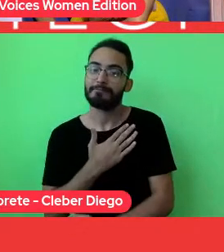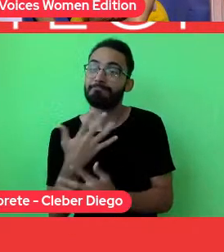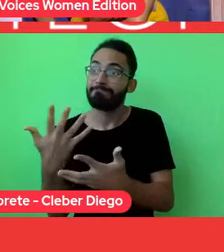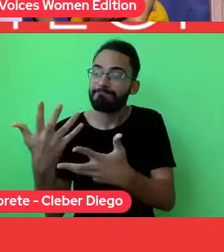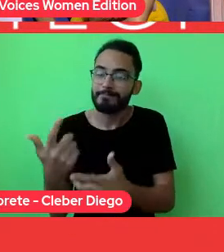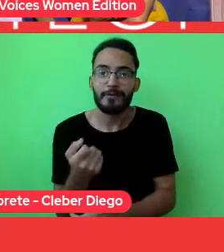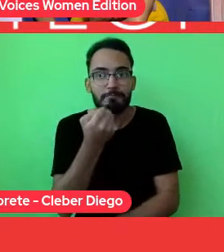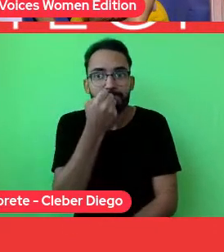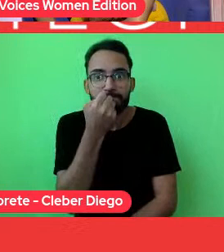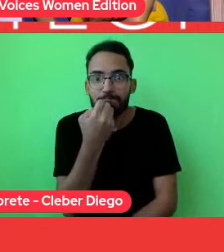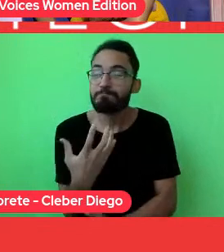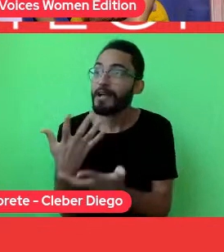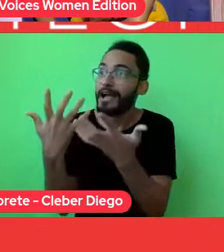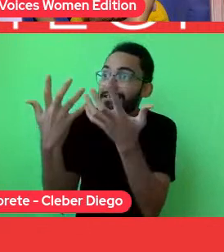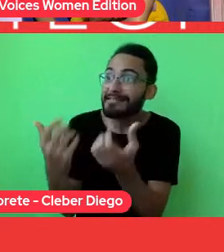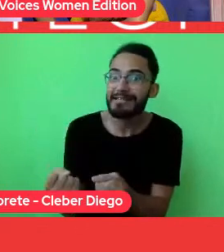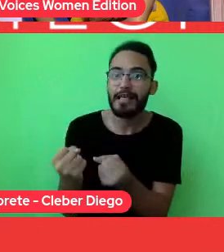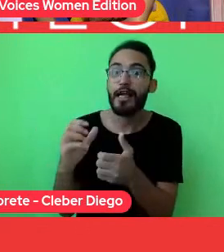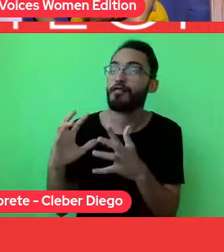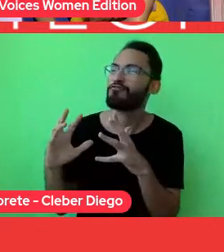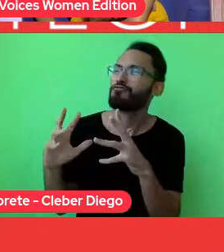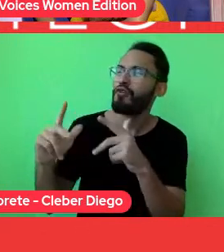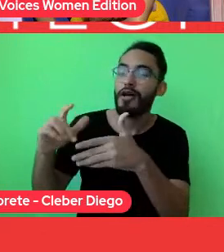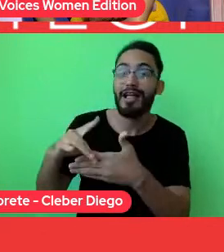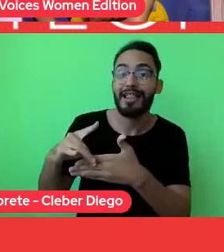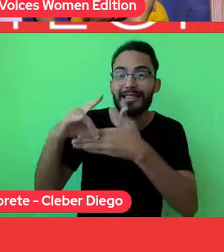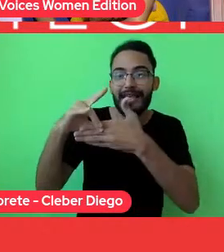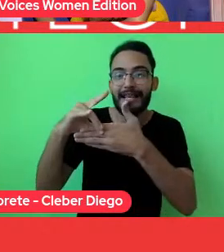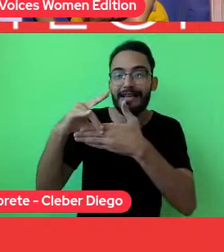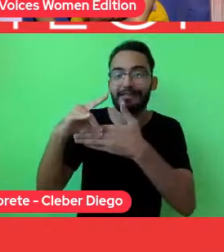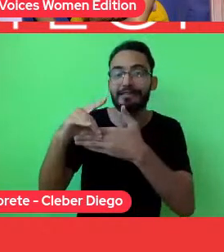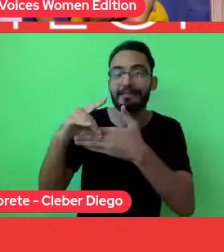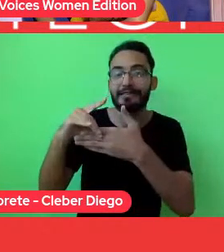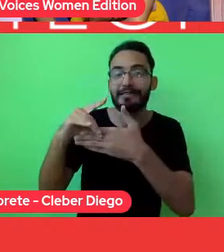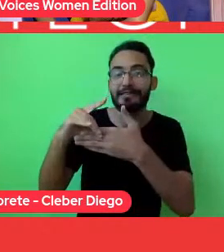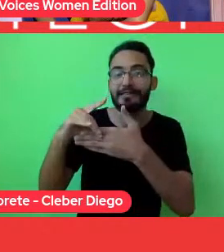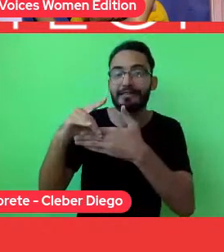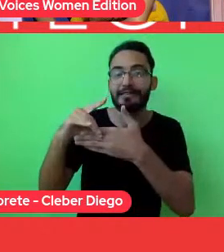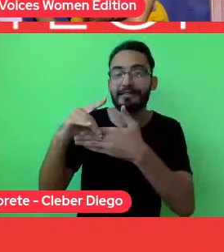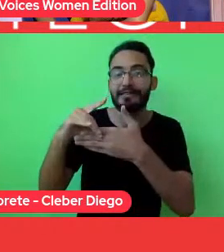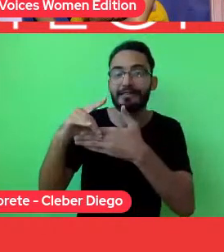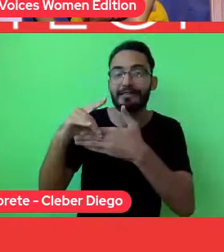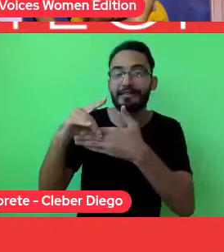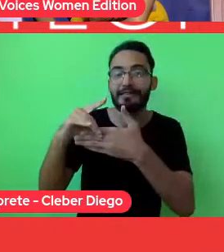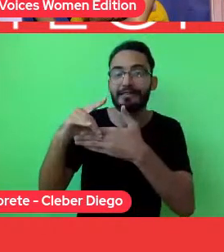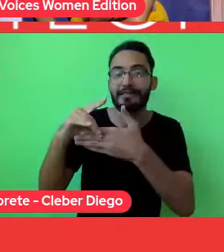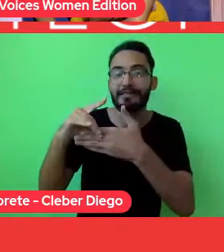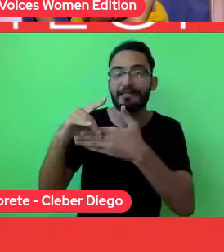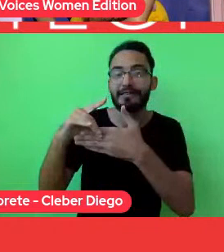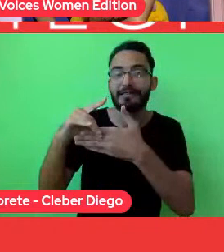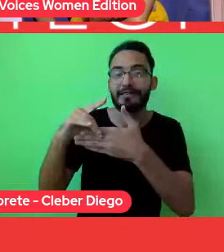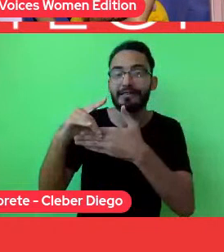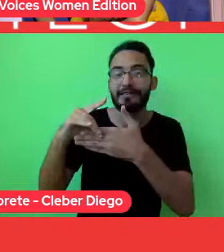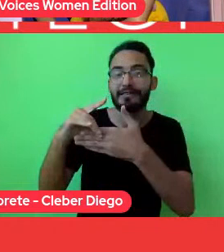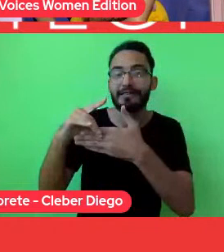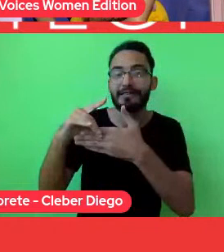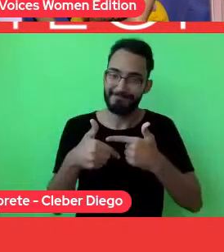super bem aceito a toda a liderança da White, que era a unidade que eu estava no momento, né, a AGU que eu estava.